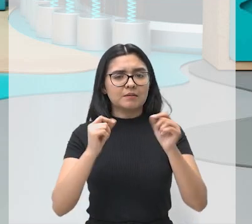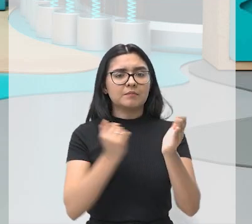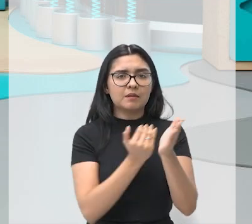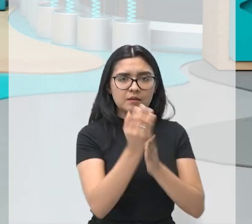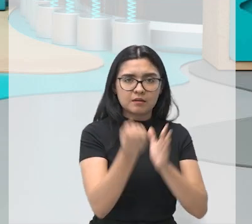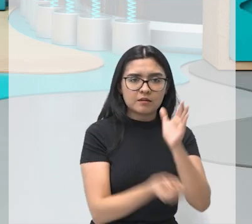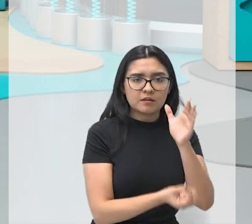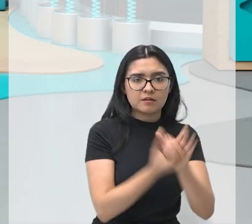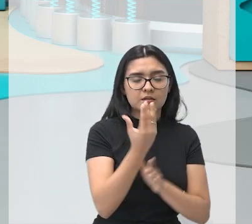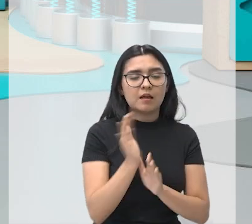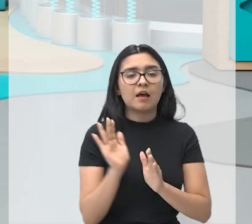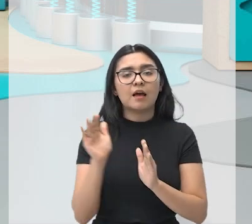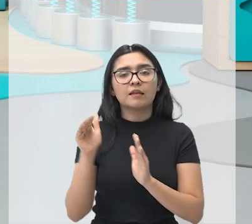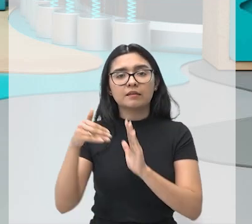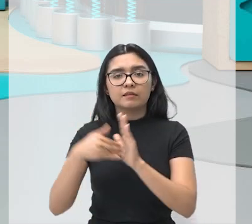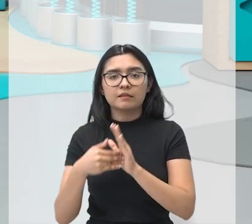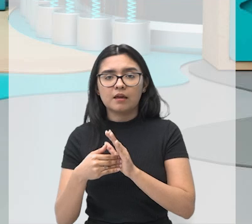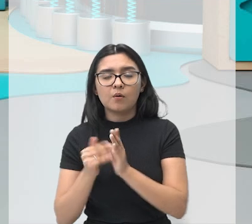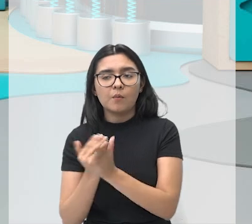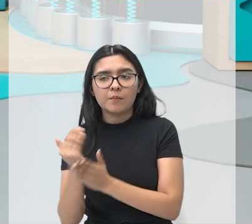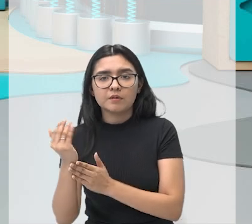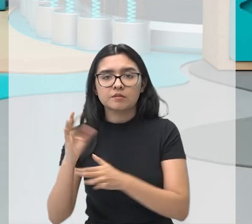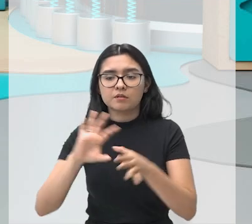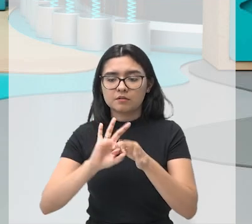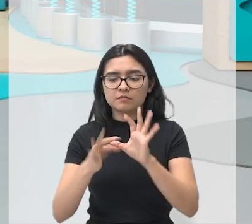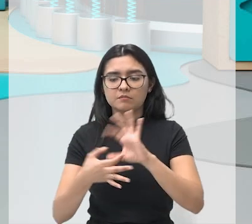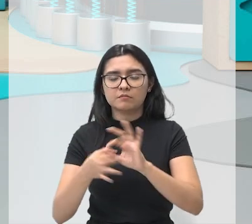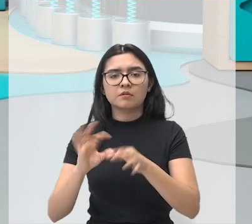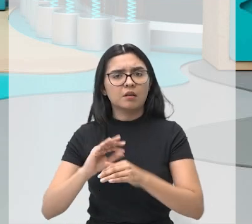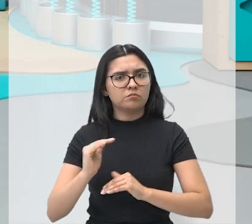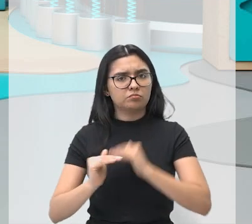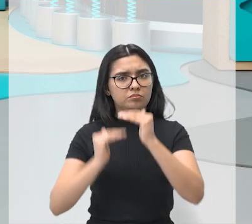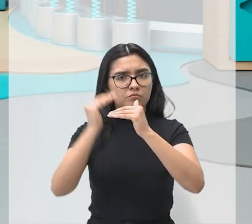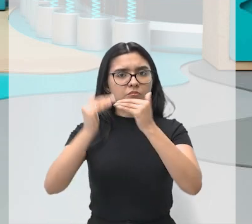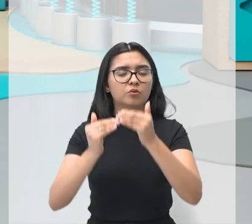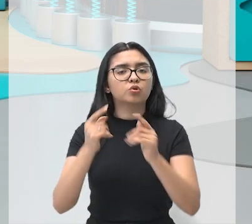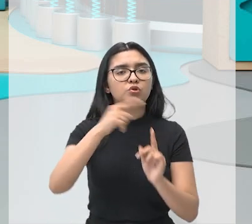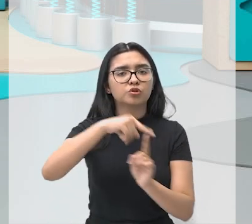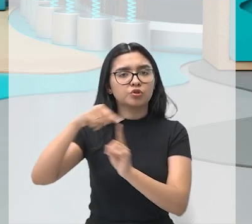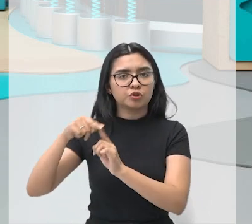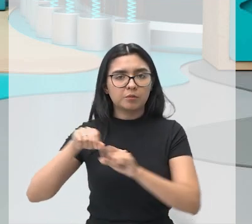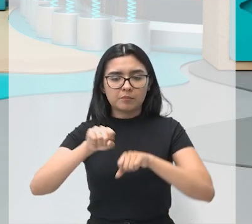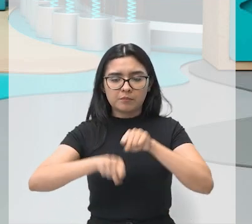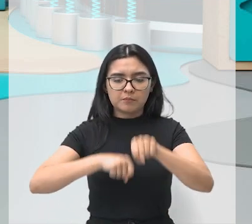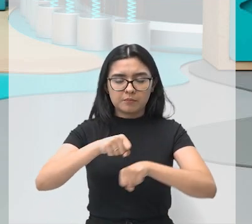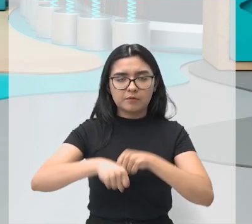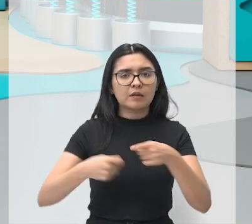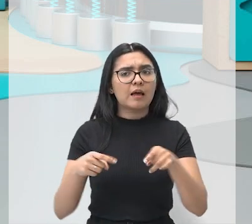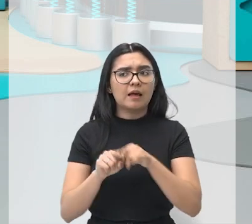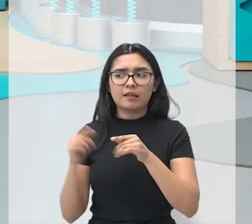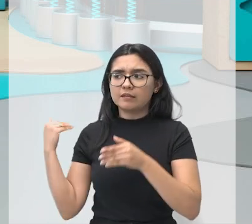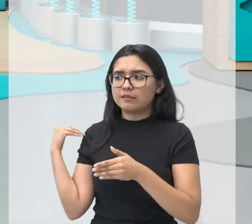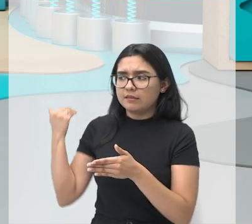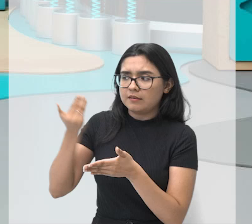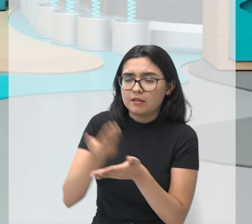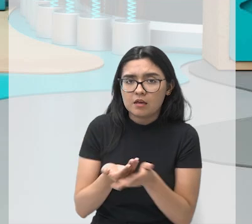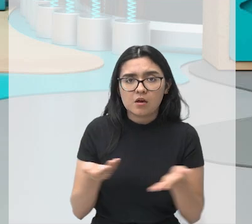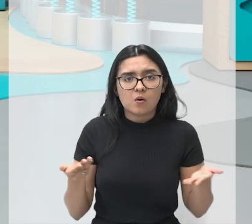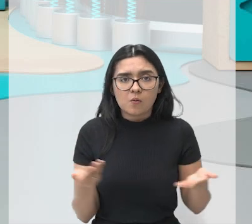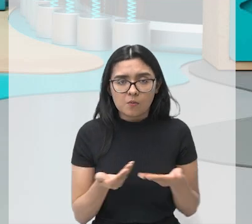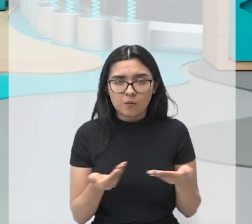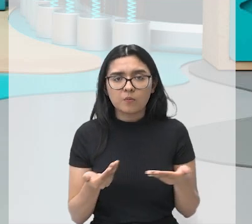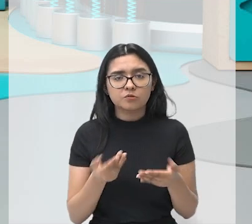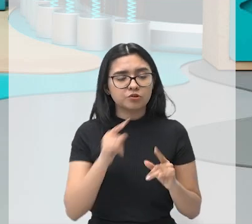invenção até a inclusão nas Olimpíadas, a gente teve evolução no padrão das bicicletas, assim como nós temos até hoje, aquelas pensadas